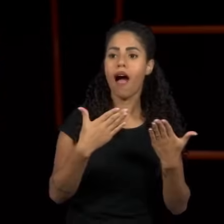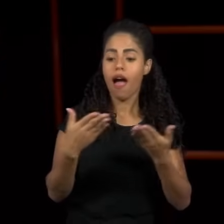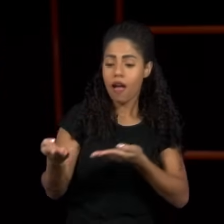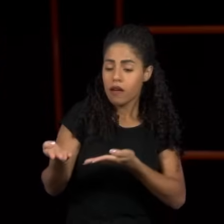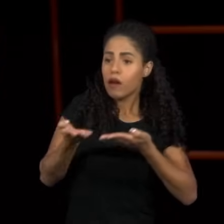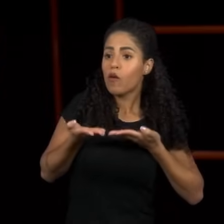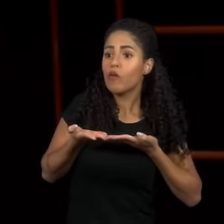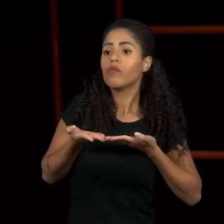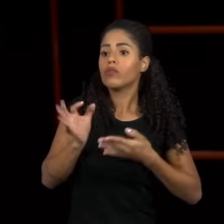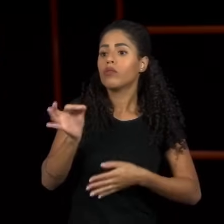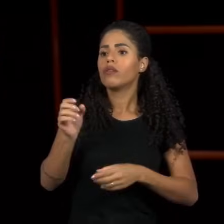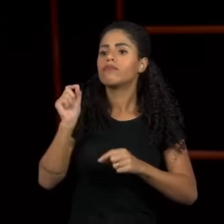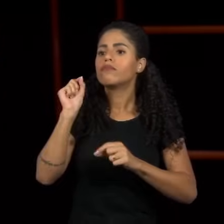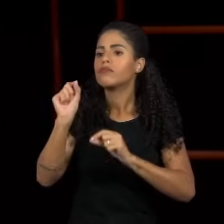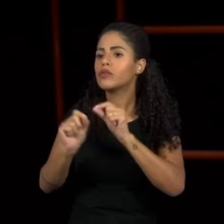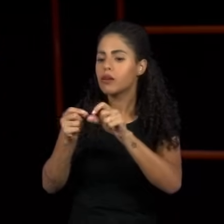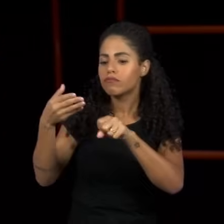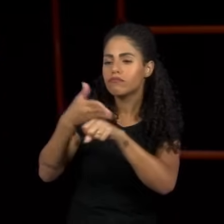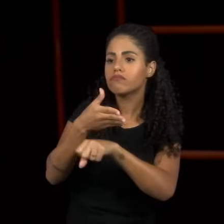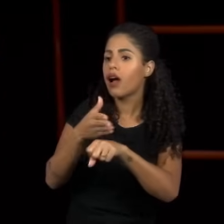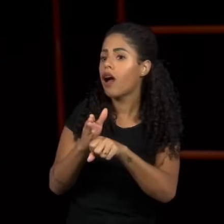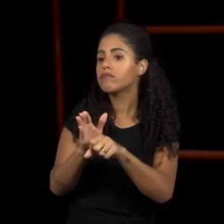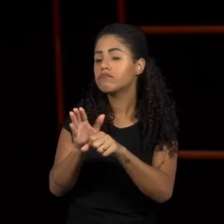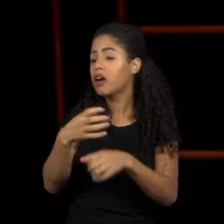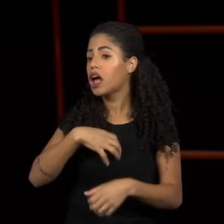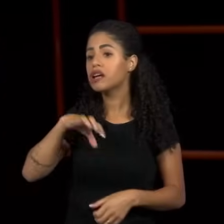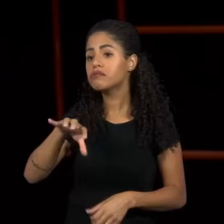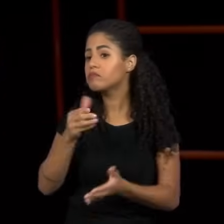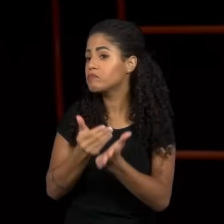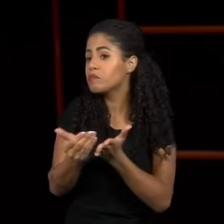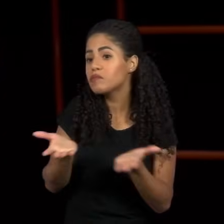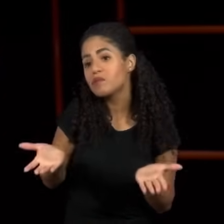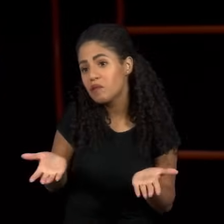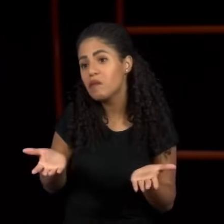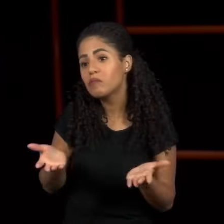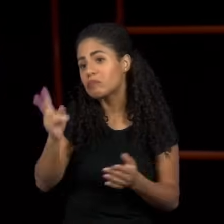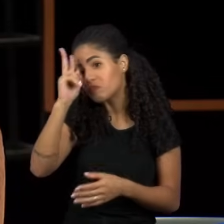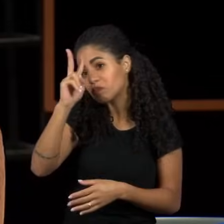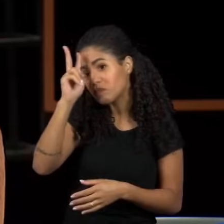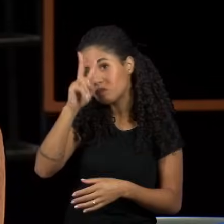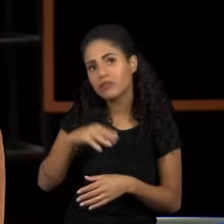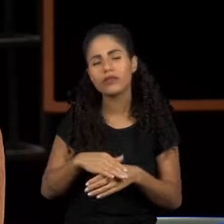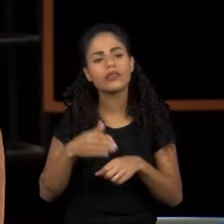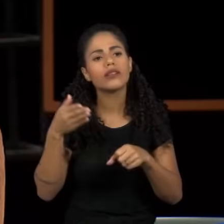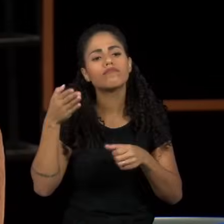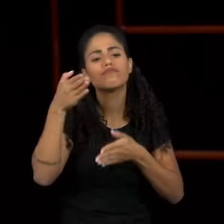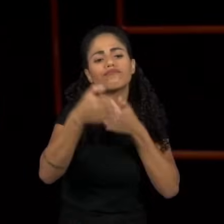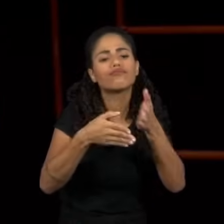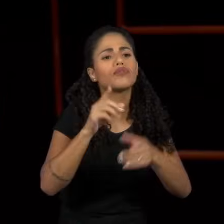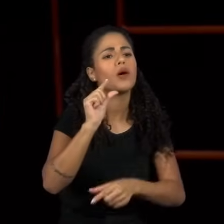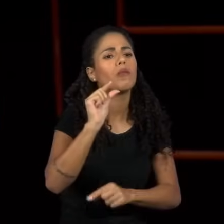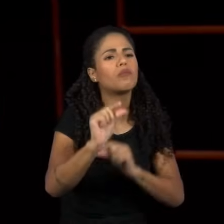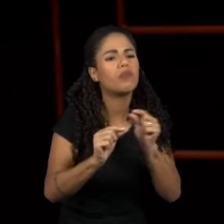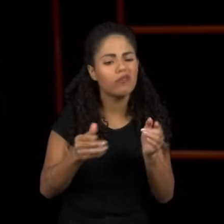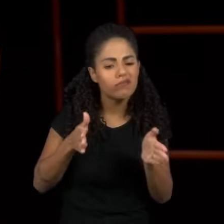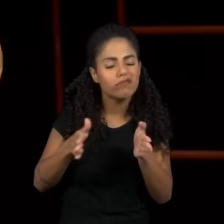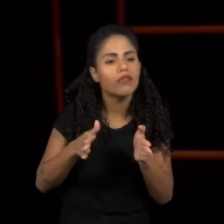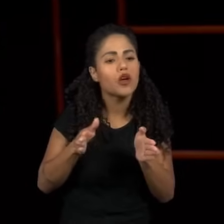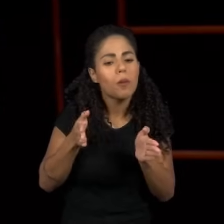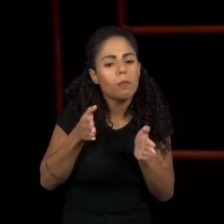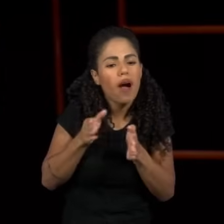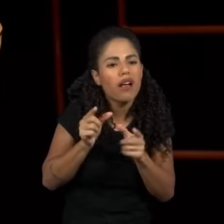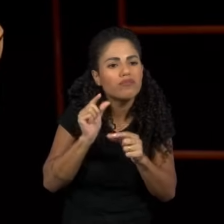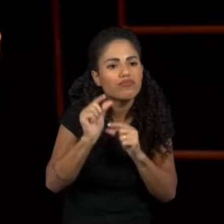fazer parte. Foi assim que começou a história. Você frequentou pouco tempo, então? Pouco tempo. Fui a